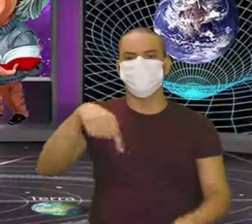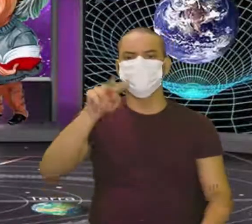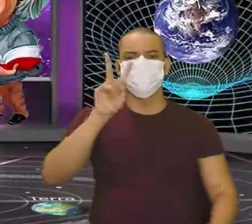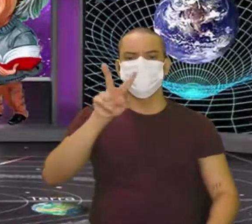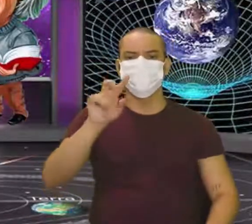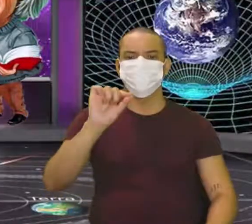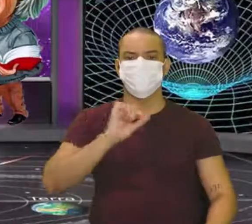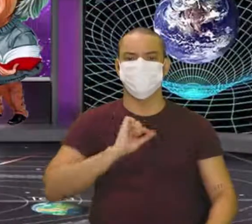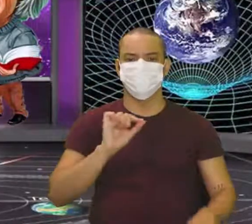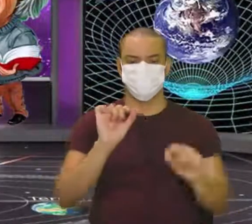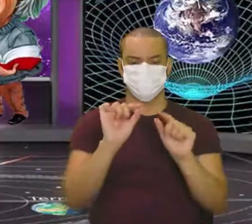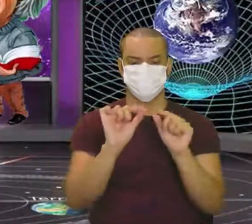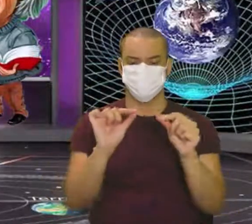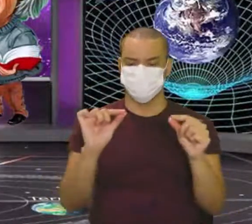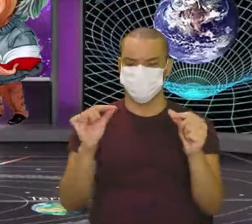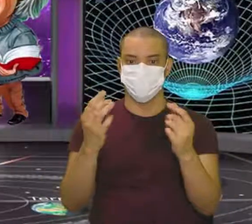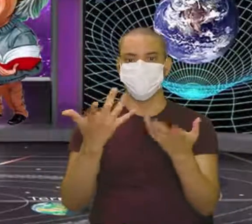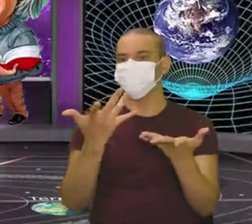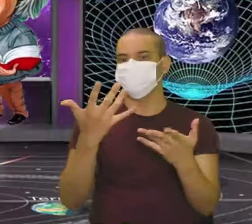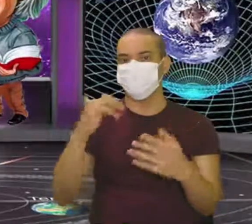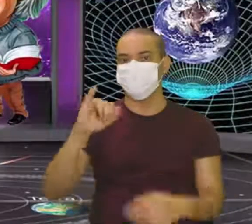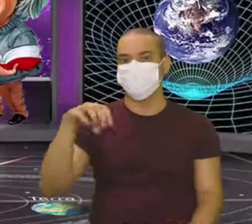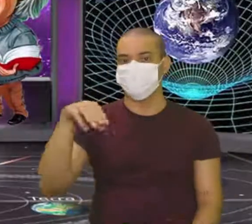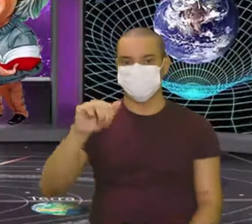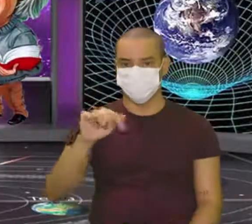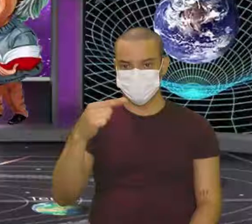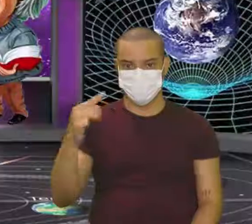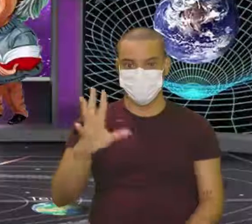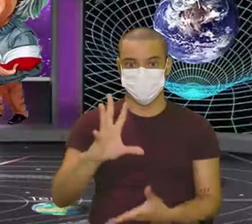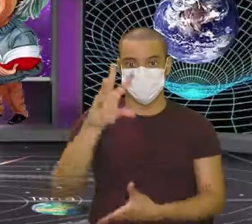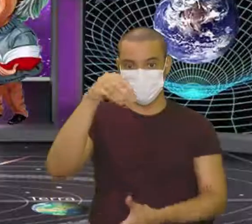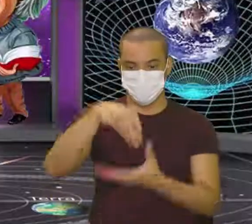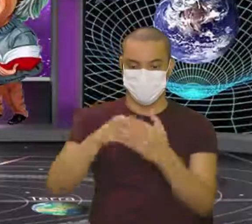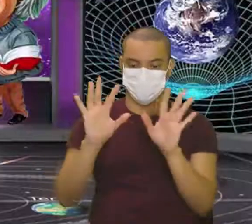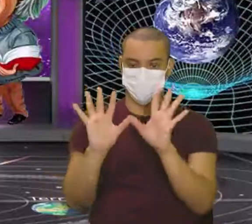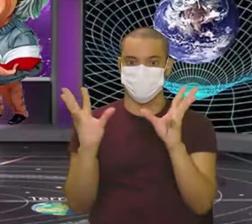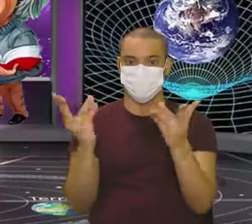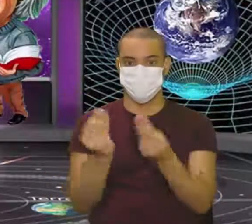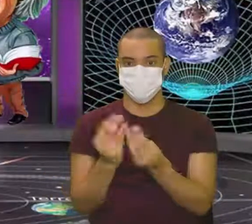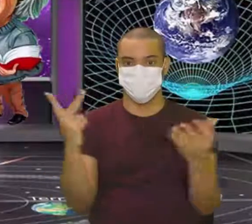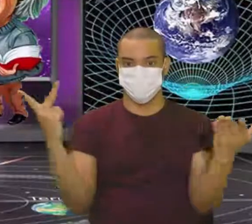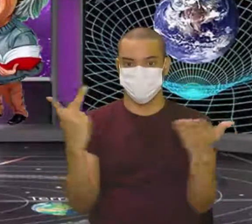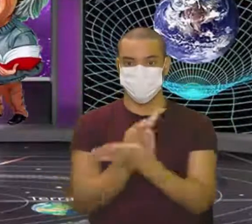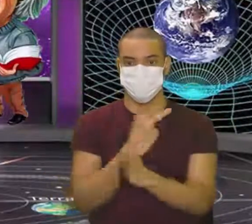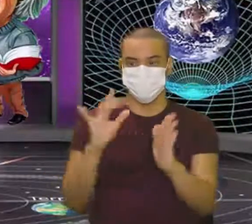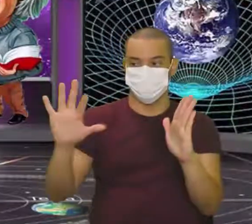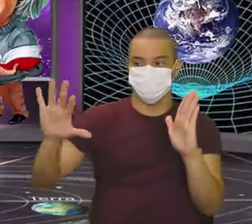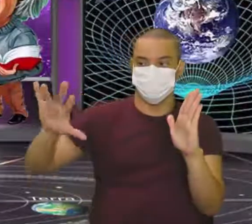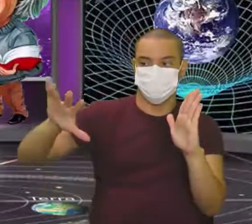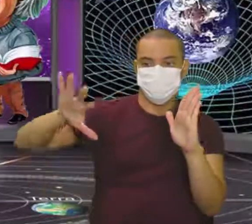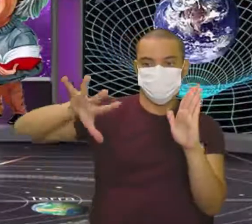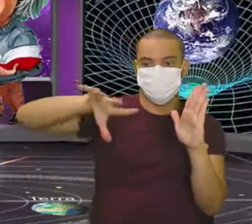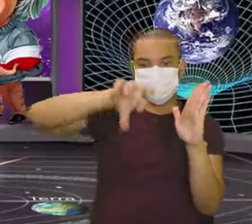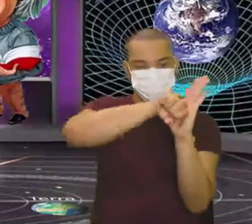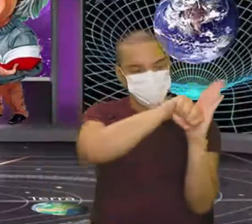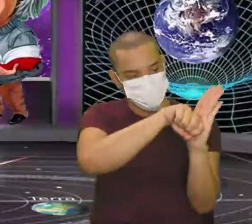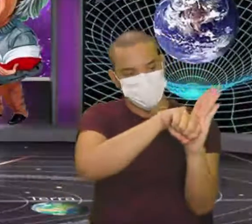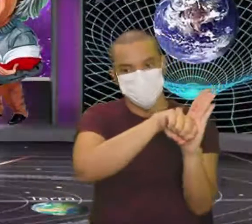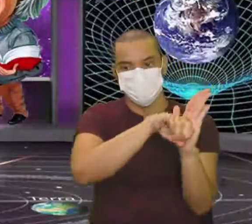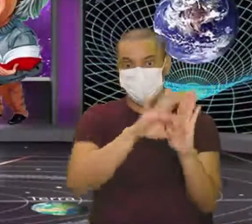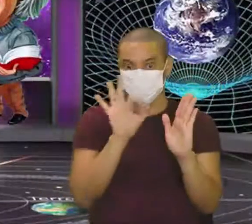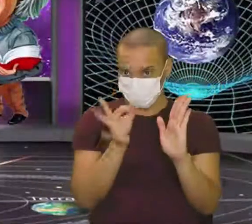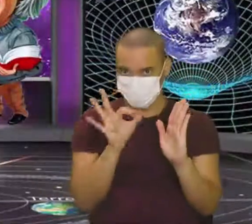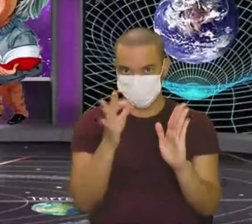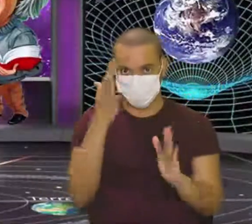os pequenos ímãs, vamos colocar dessa forma, dentro da substância, o polo oposto é atraído para o ímã,